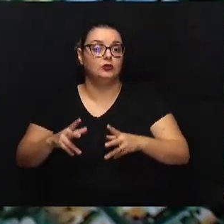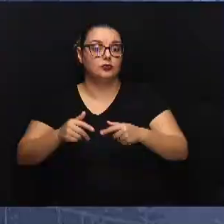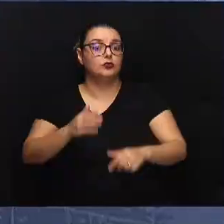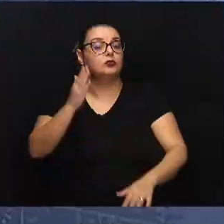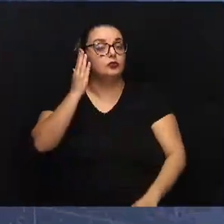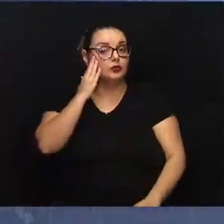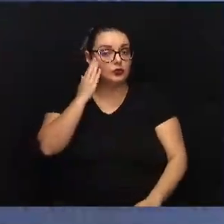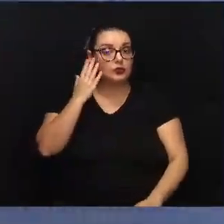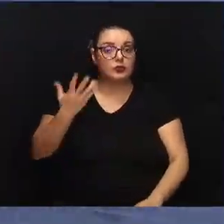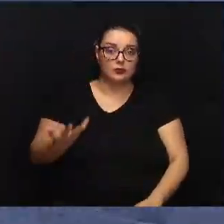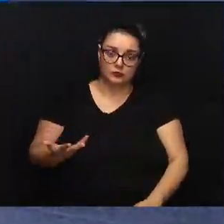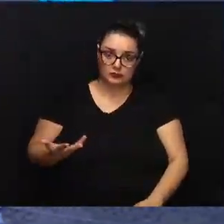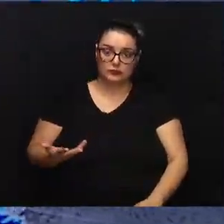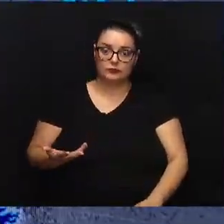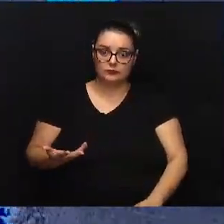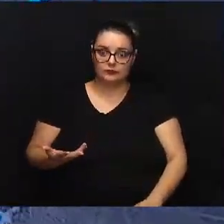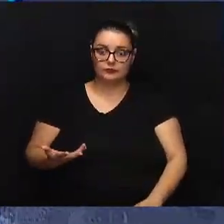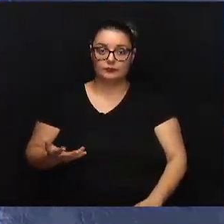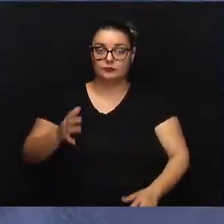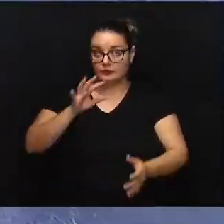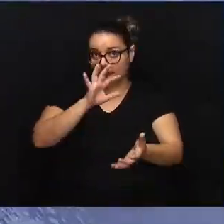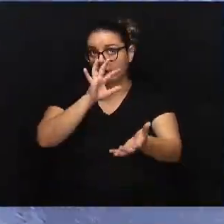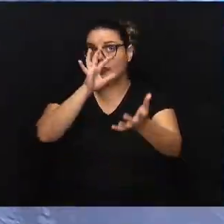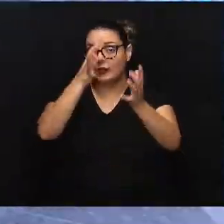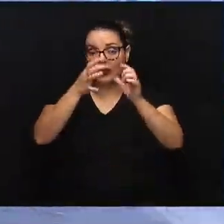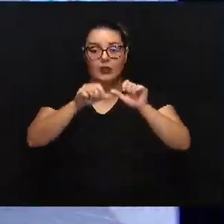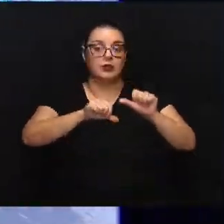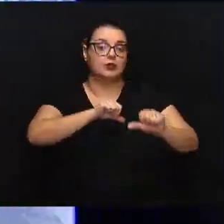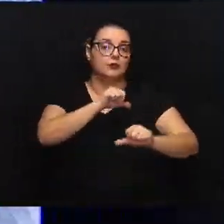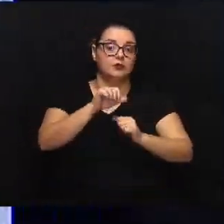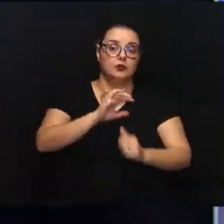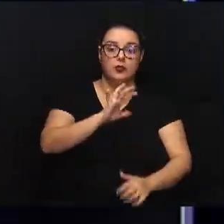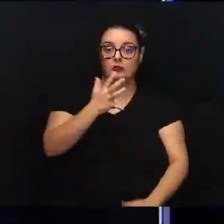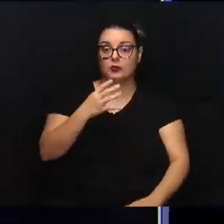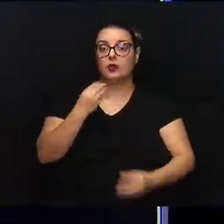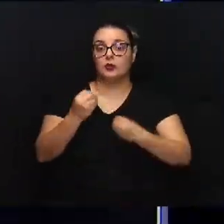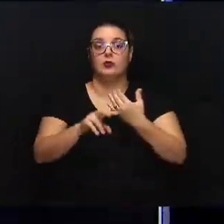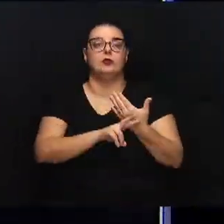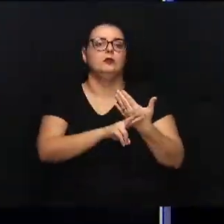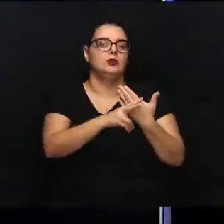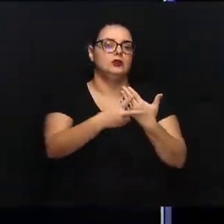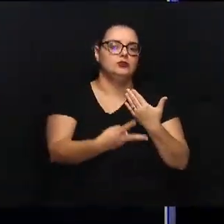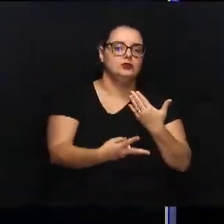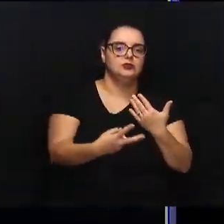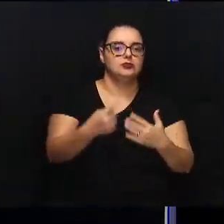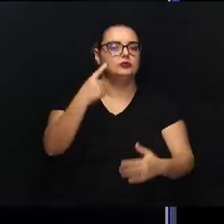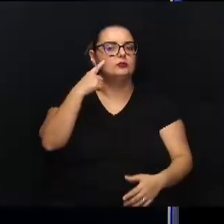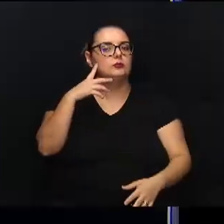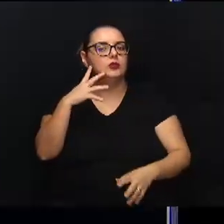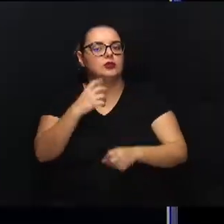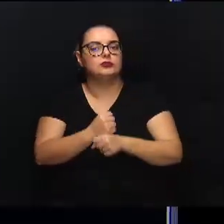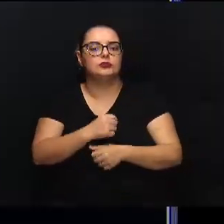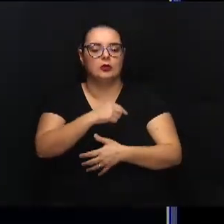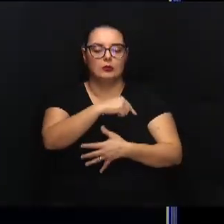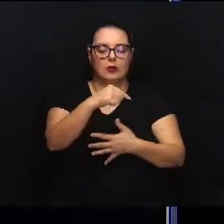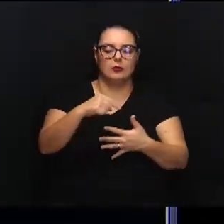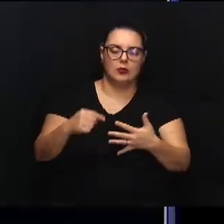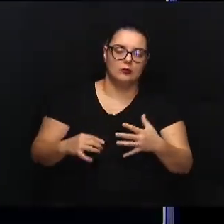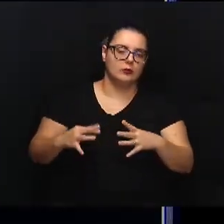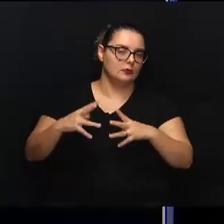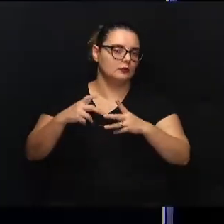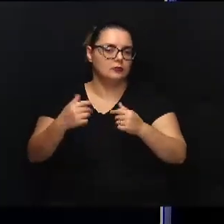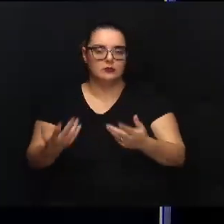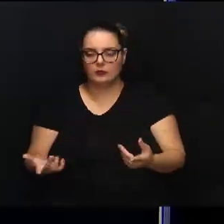entender esse clima, né, em mudança, como é que isso vai impactar de forma geral todos os aspectos, desde